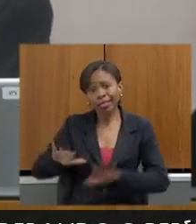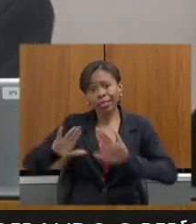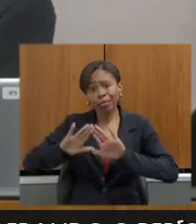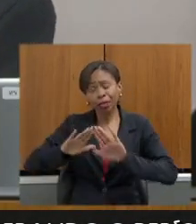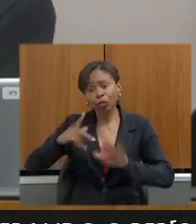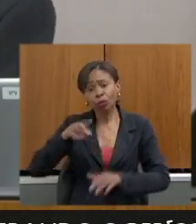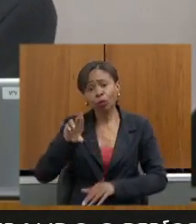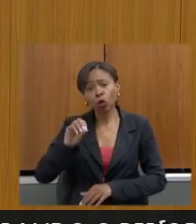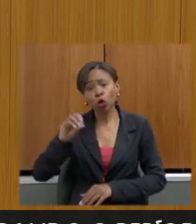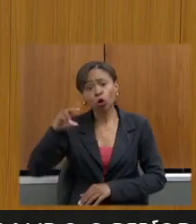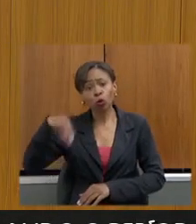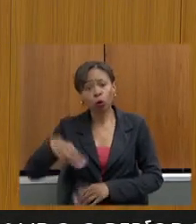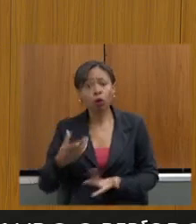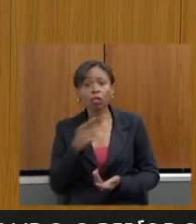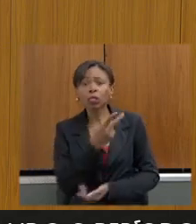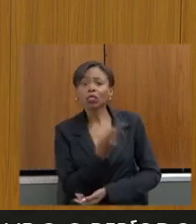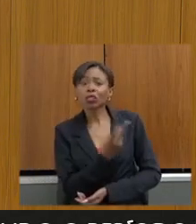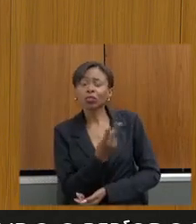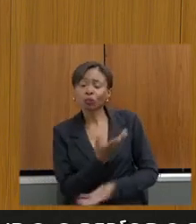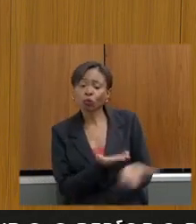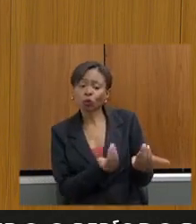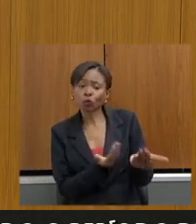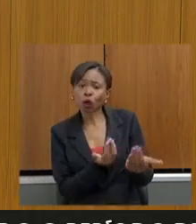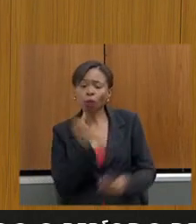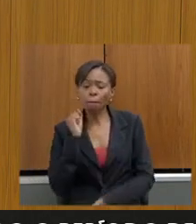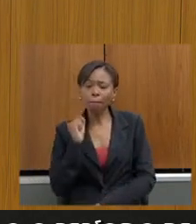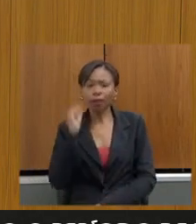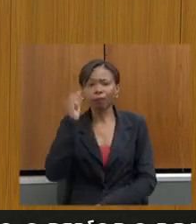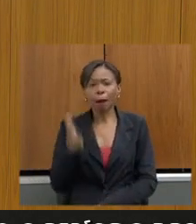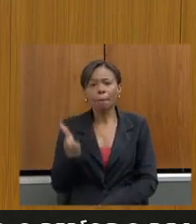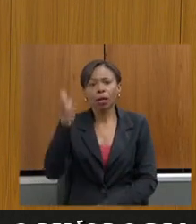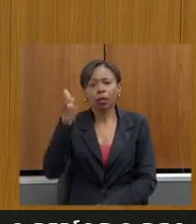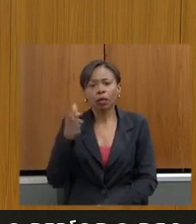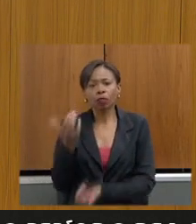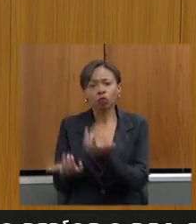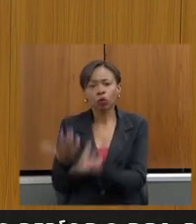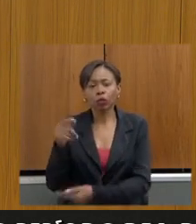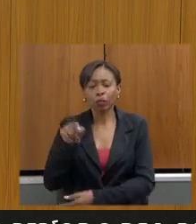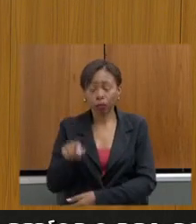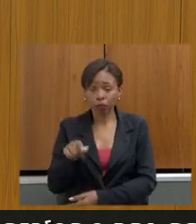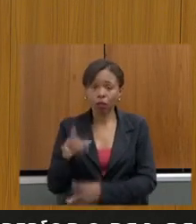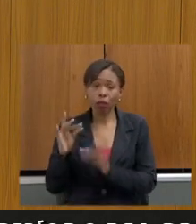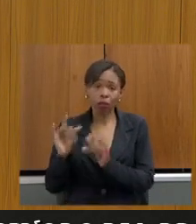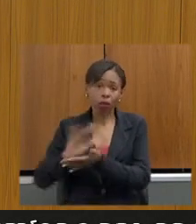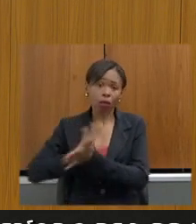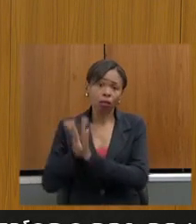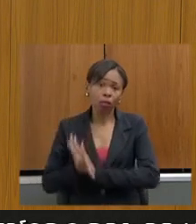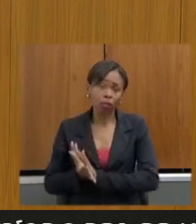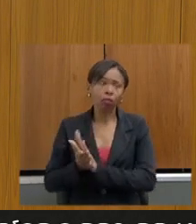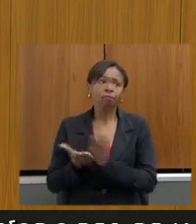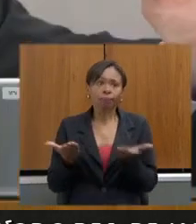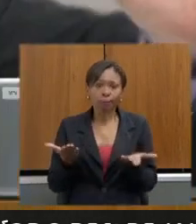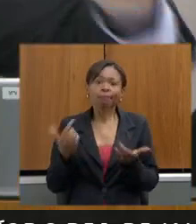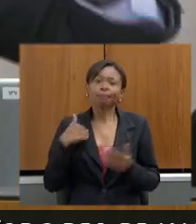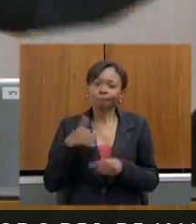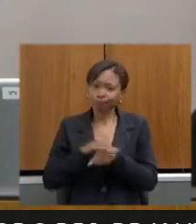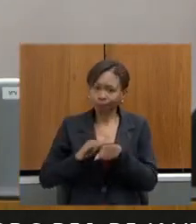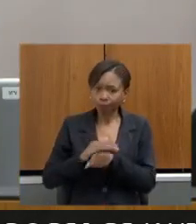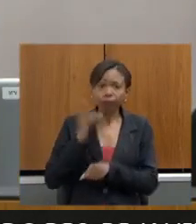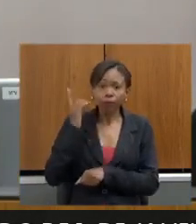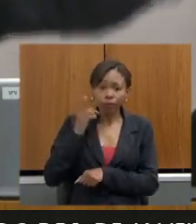por essas criaturinhas que e eu coloquei aqui eu conversei por de potássio pa para deixar claro né